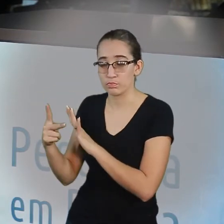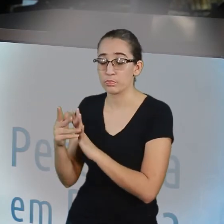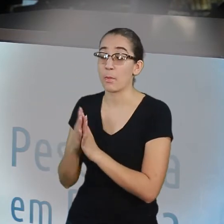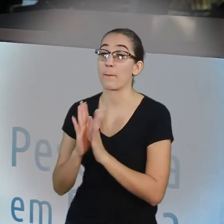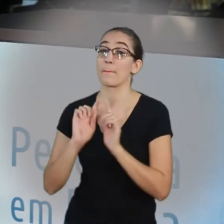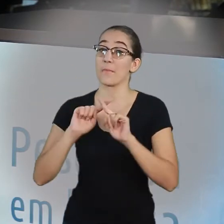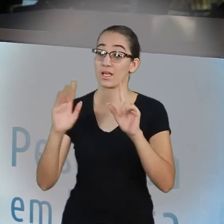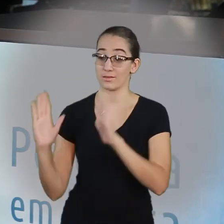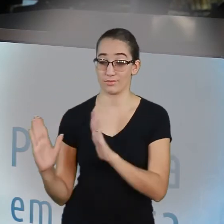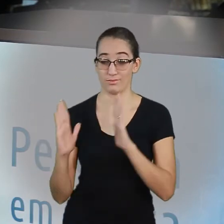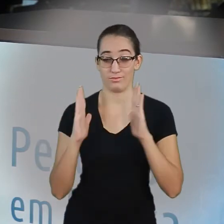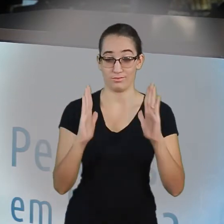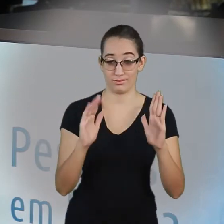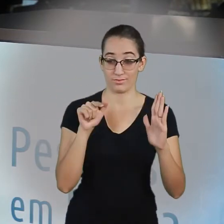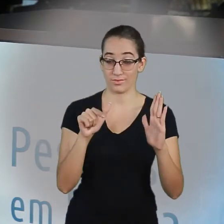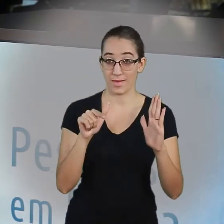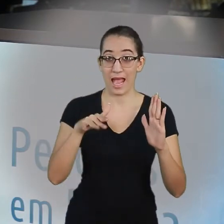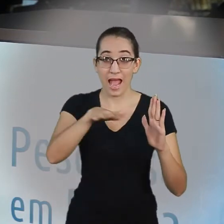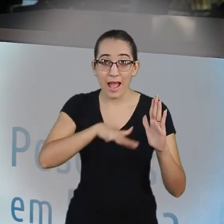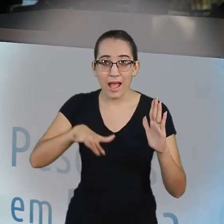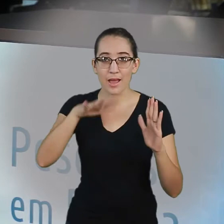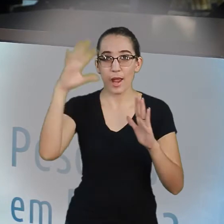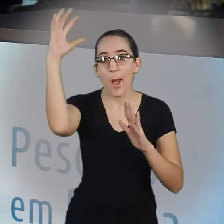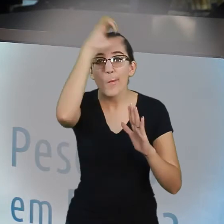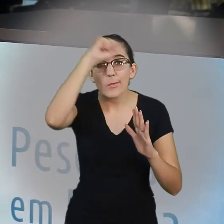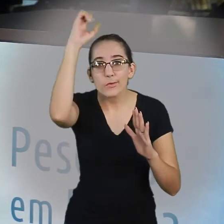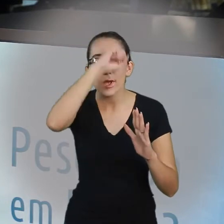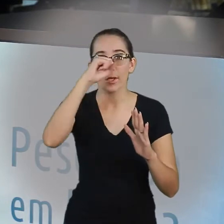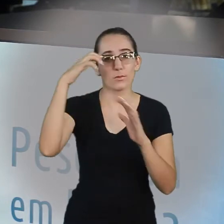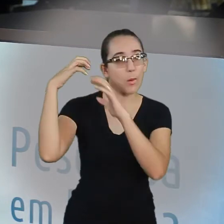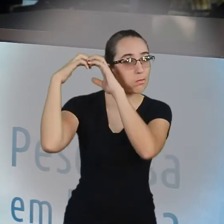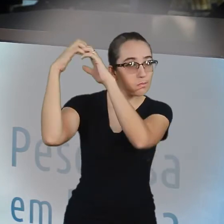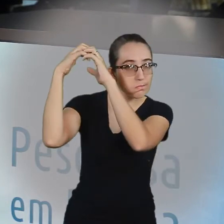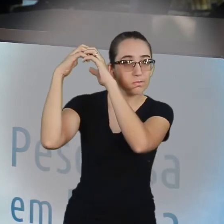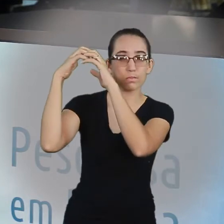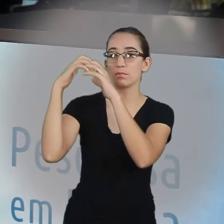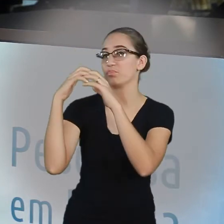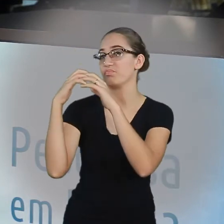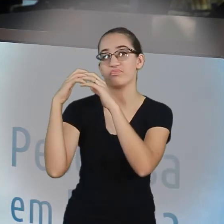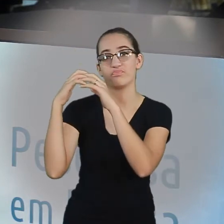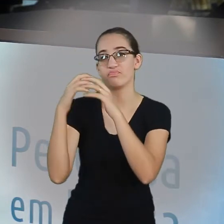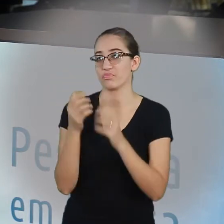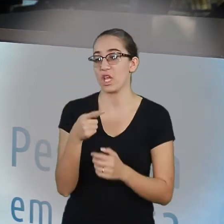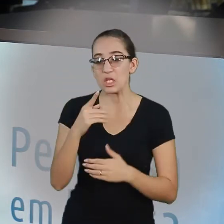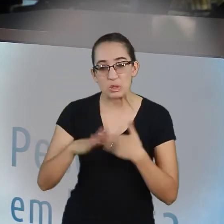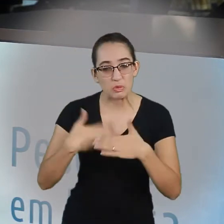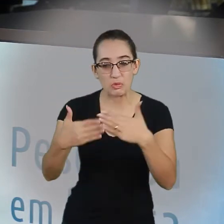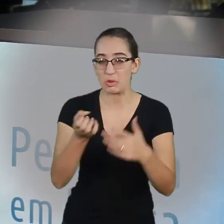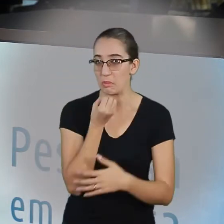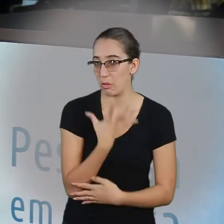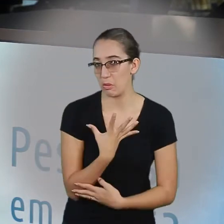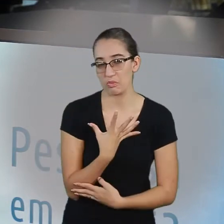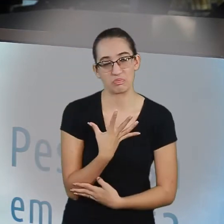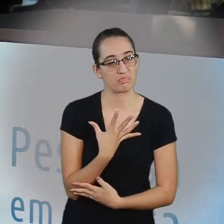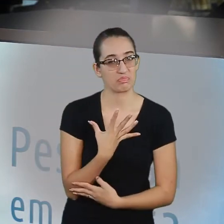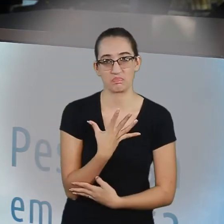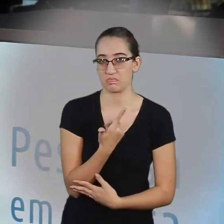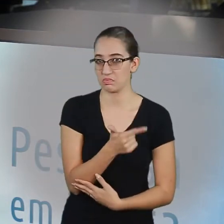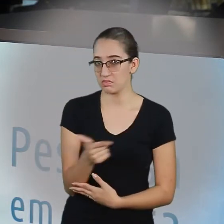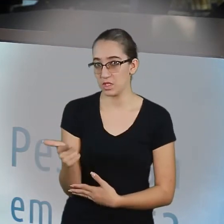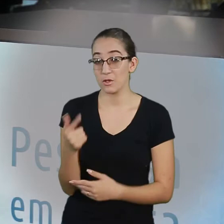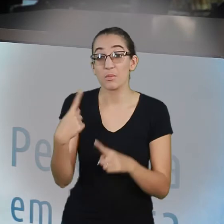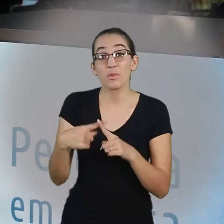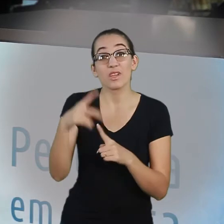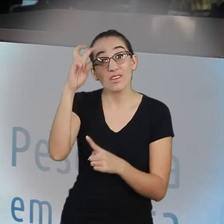integre aprendizado e raciocínio ainda não é bem desenvolvida, até porque num sistema de inteligência